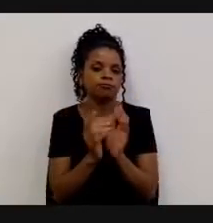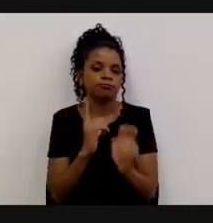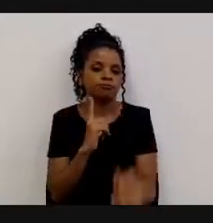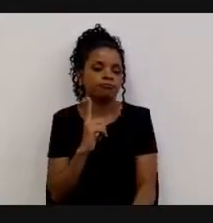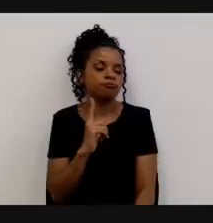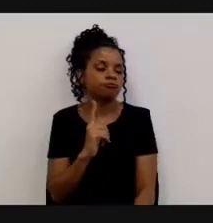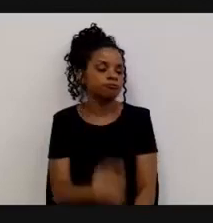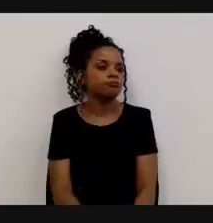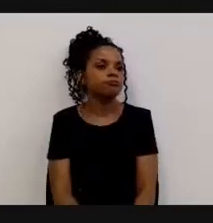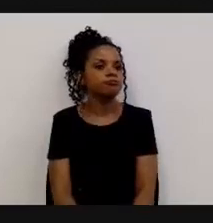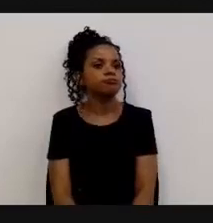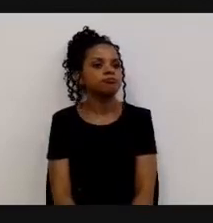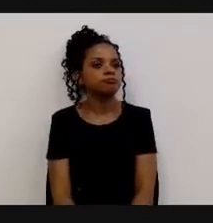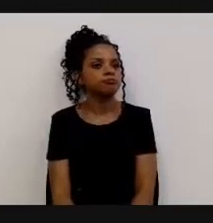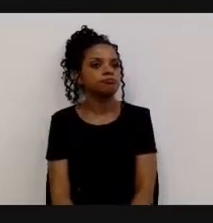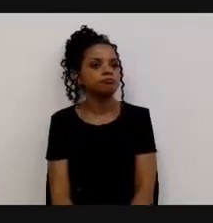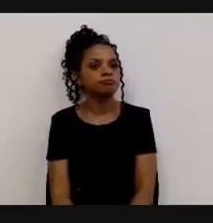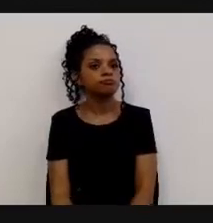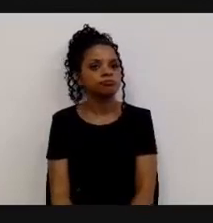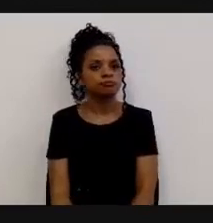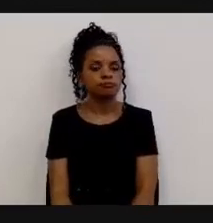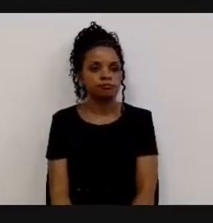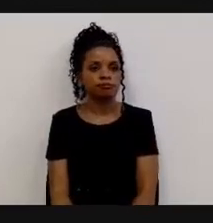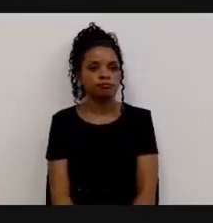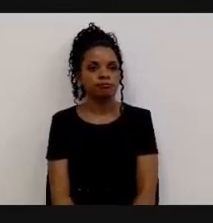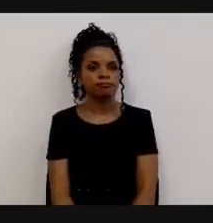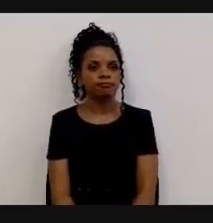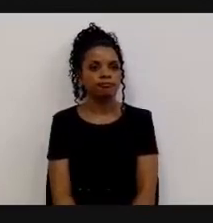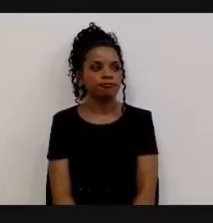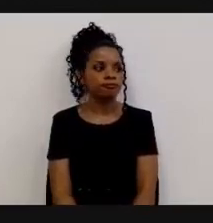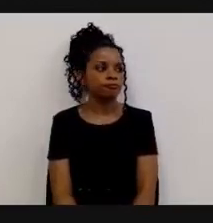Seria possível abrir esse vídeo? É bem curtinho.